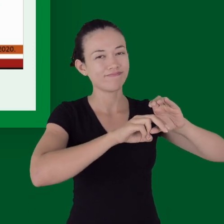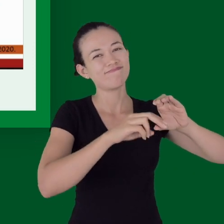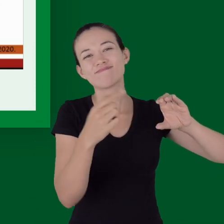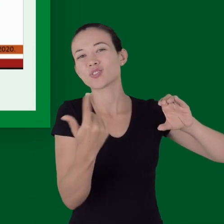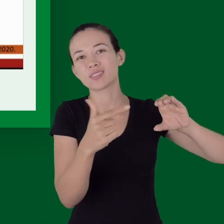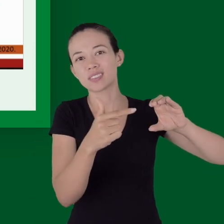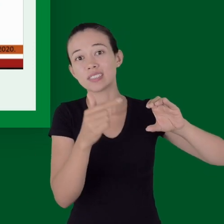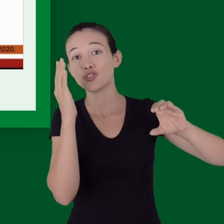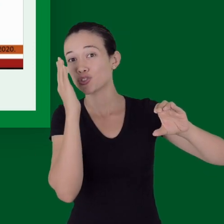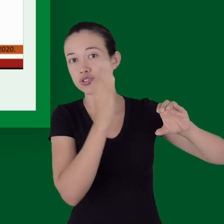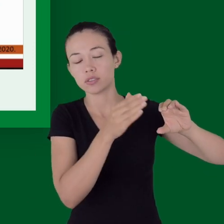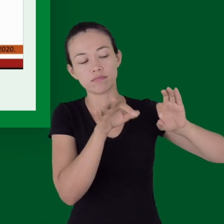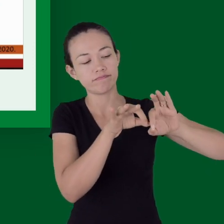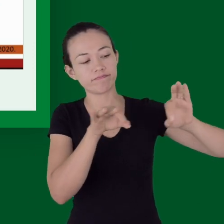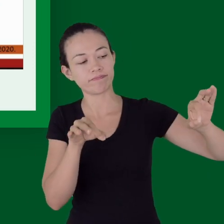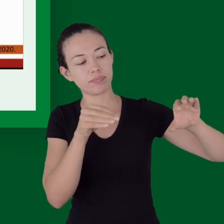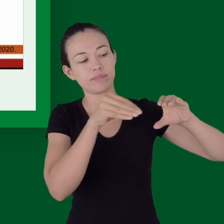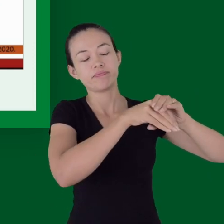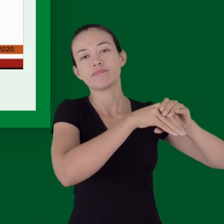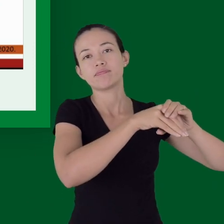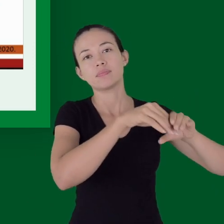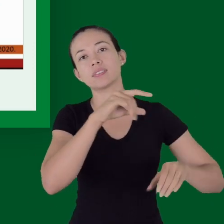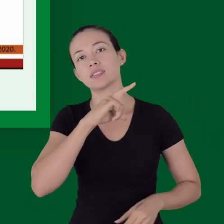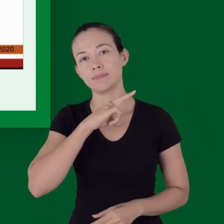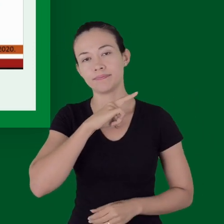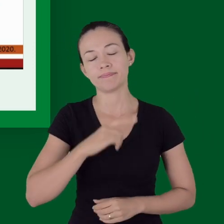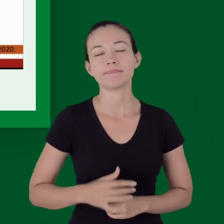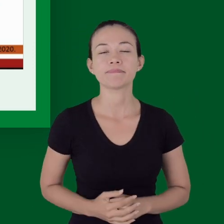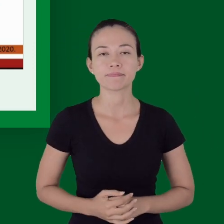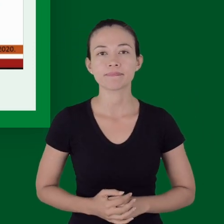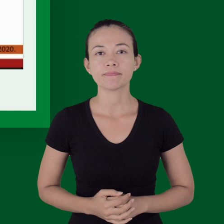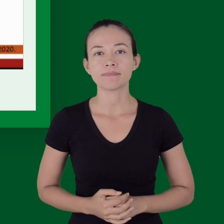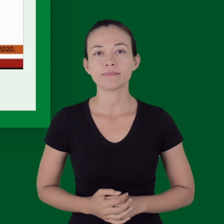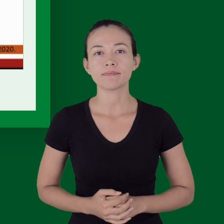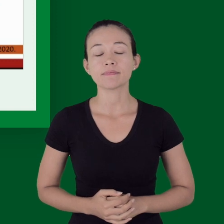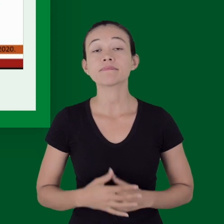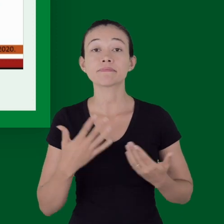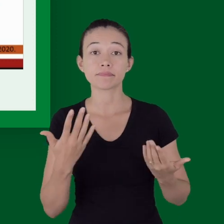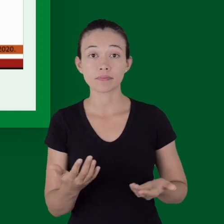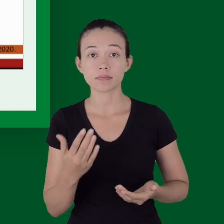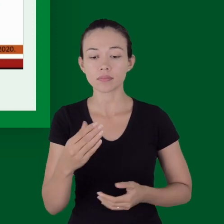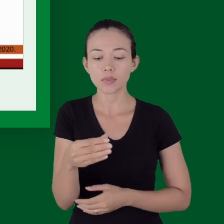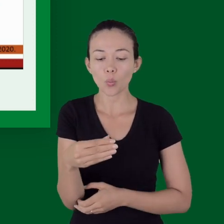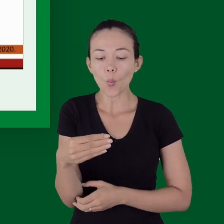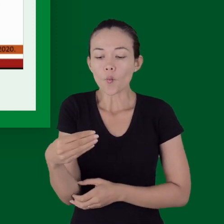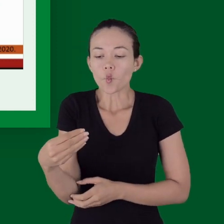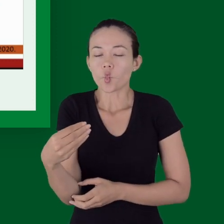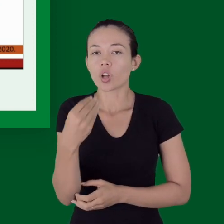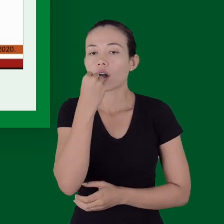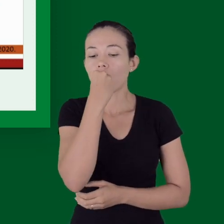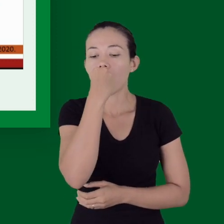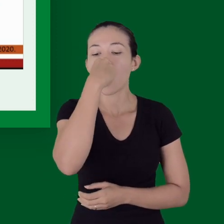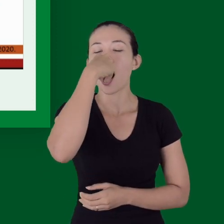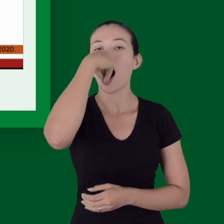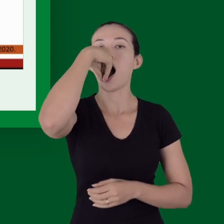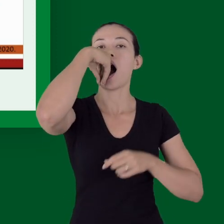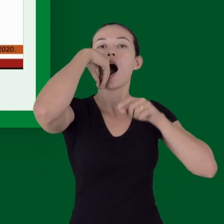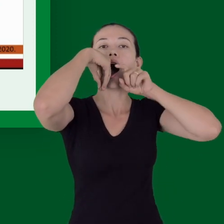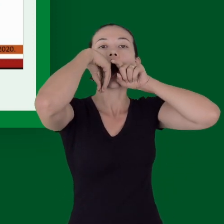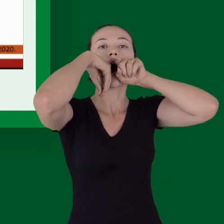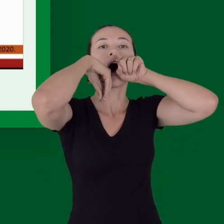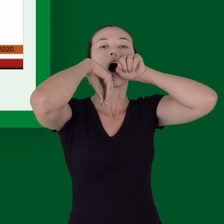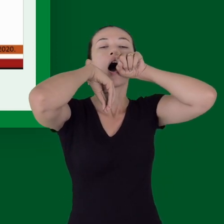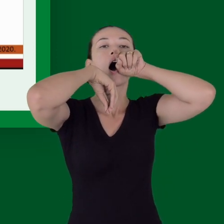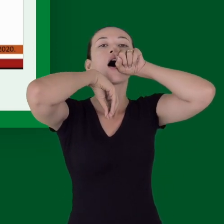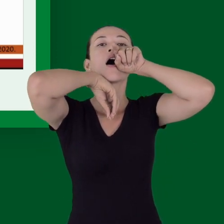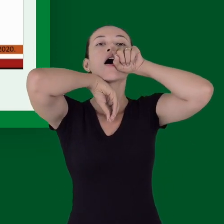Então, a gente desinfla o cuff dela, insere a máscara laríngea e, quando a gente